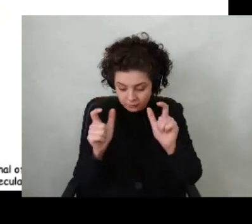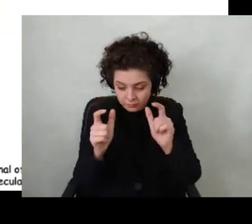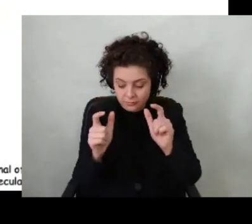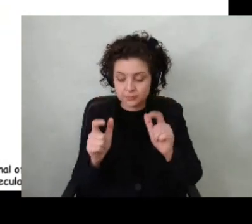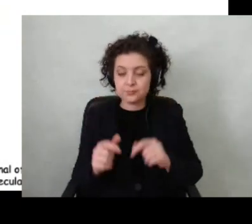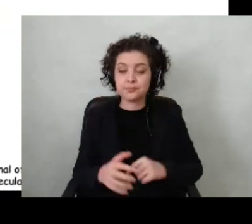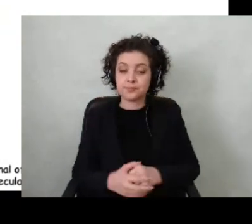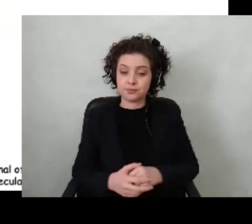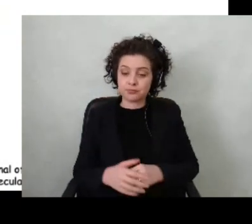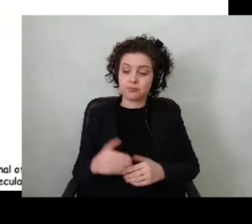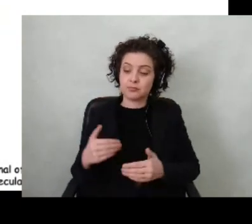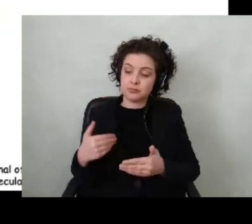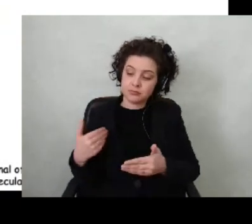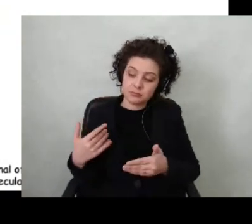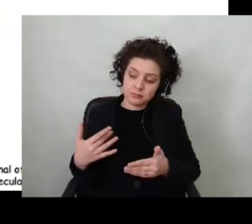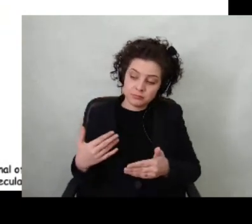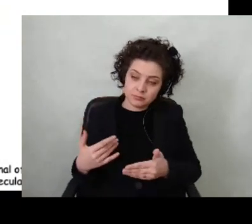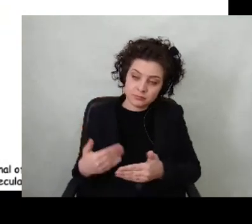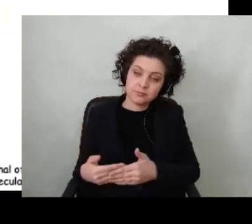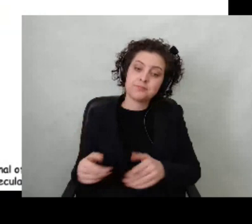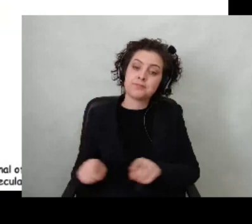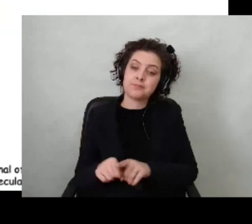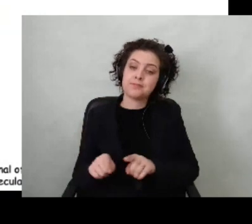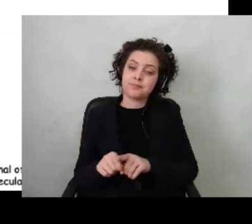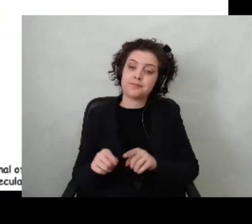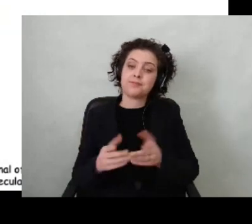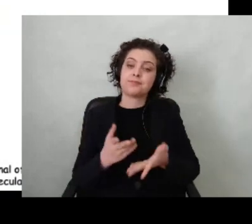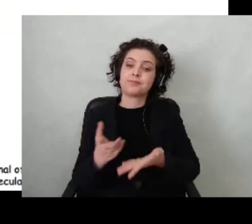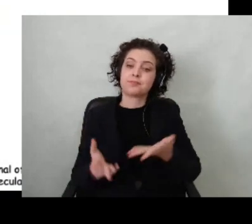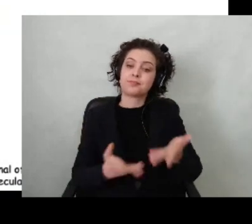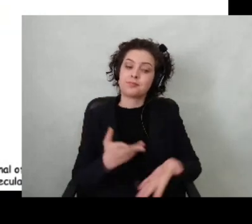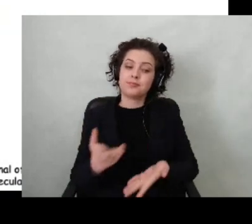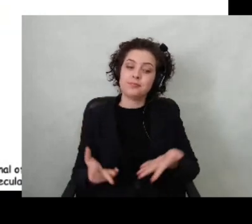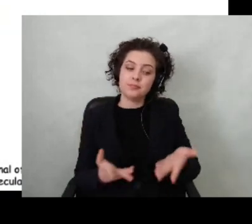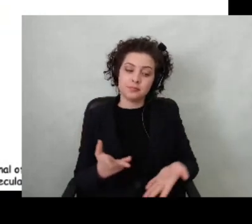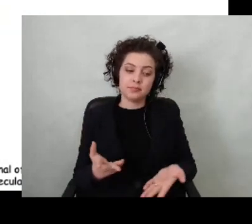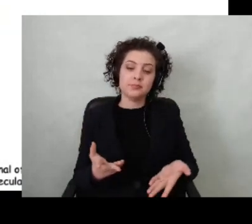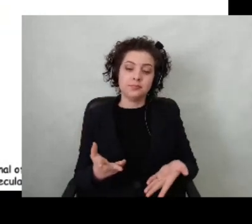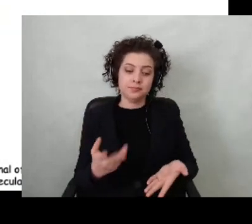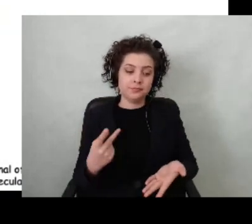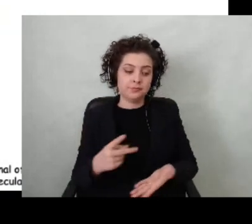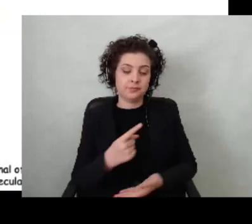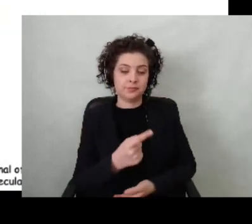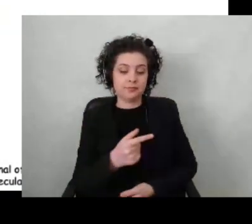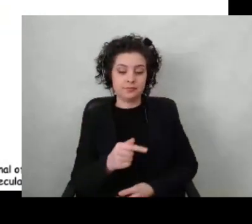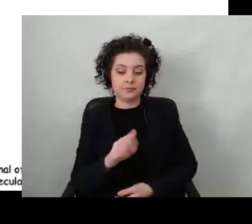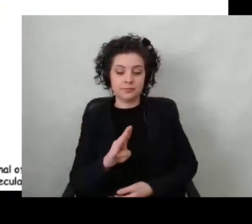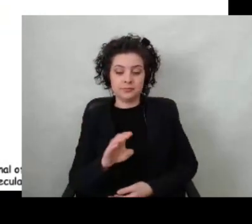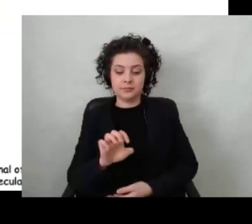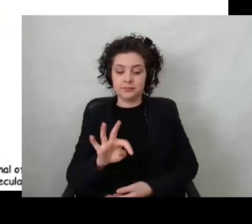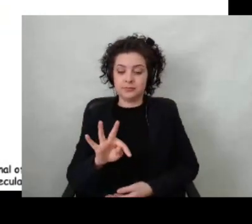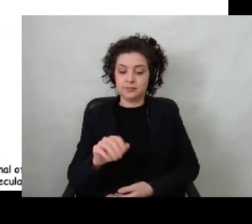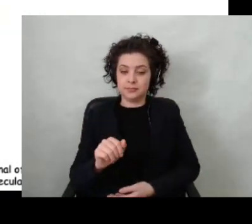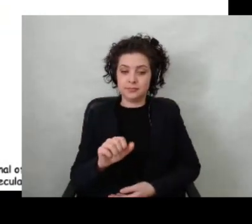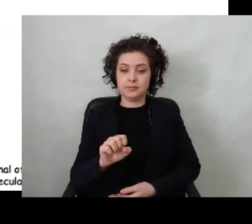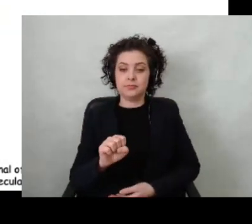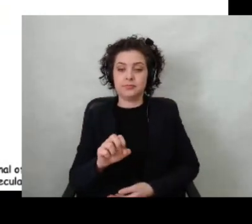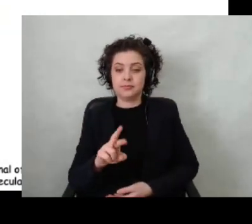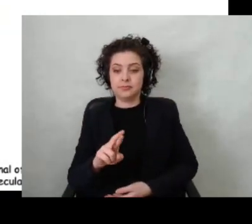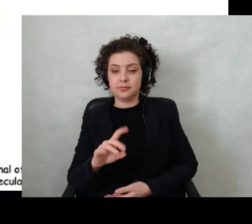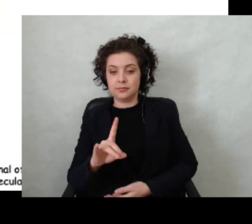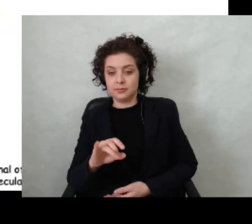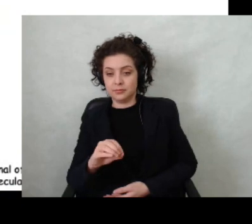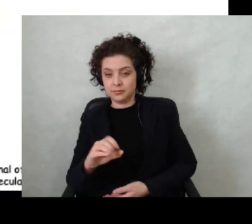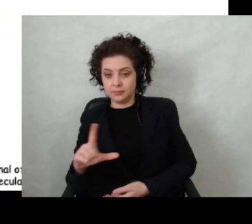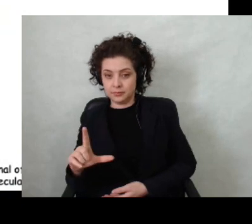longo do tempo também, né, o tratamento pelo 17-beta-estradiol levou a uma redução dos níveis dessa